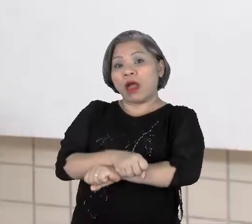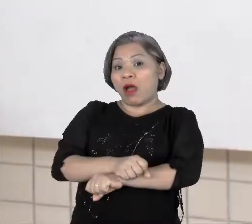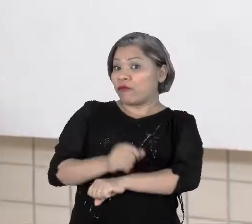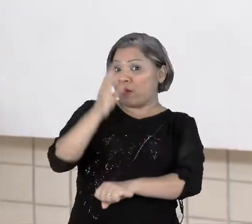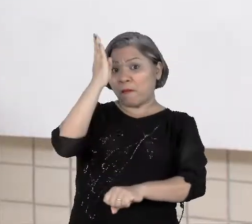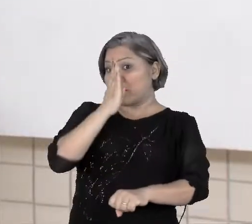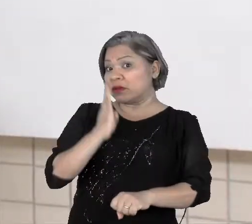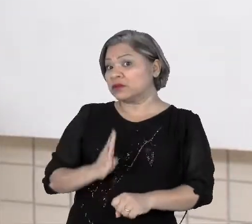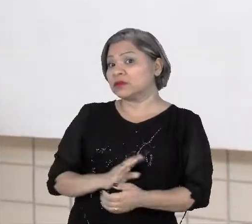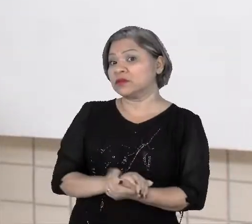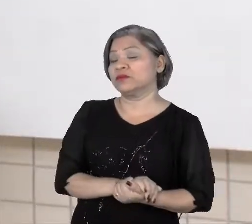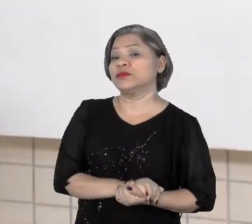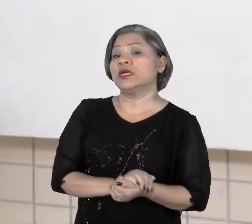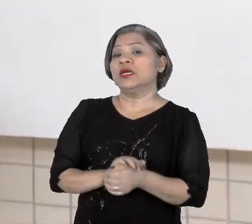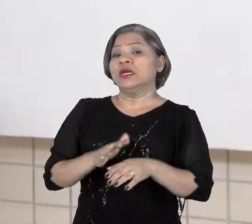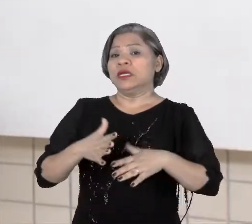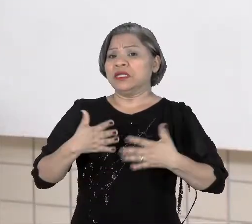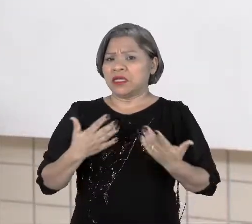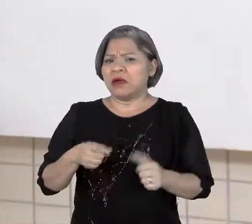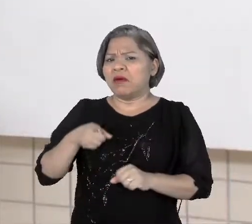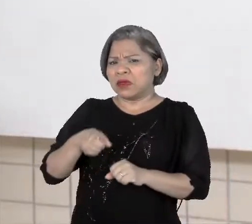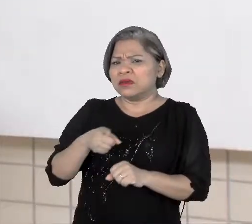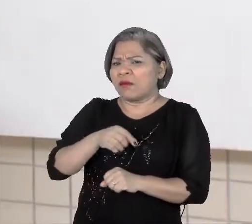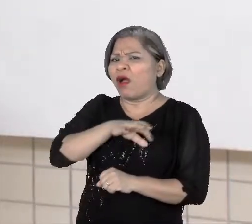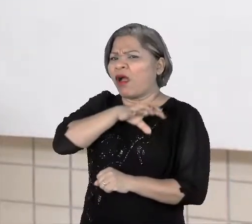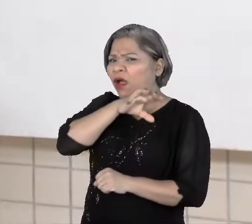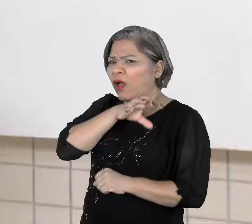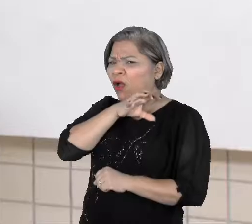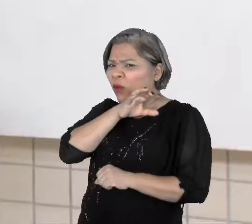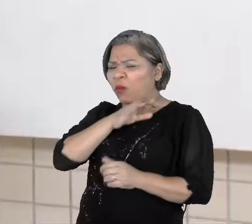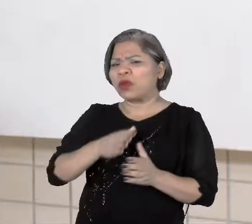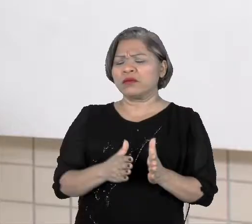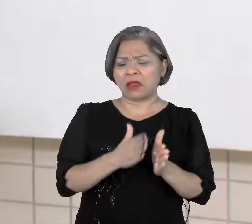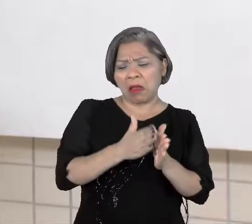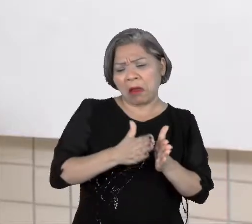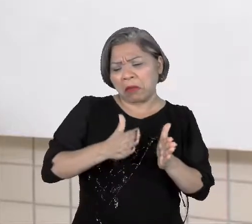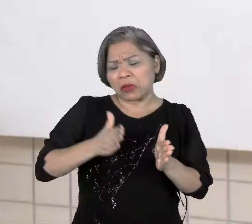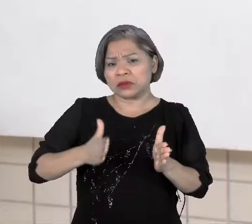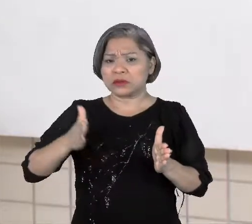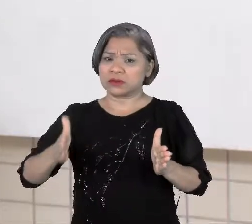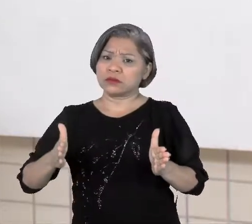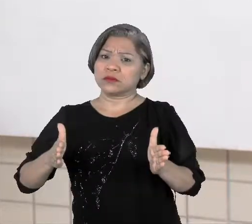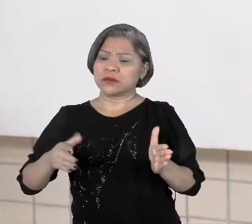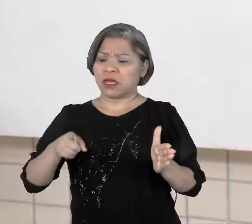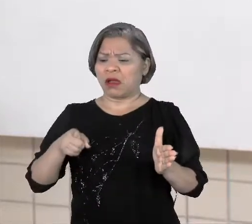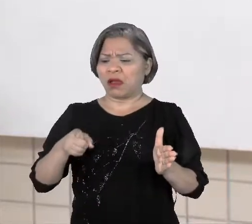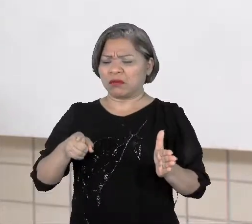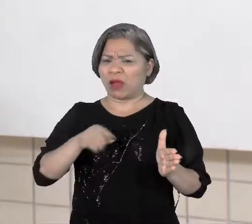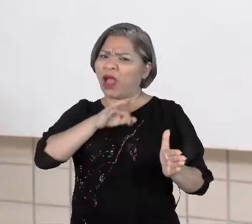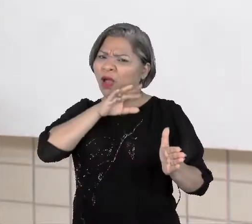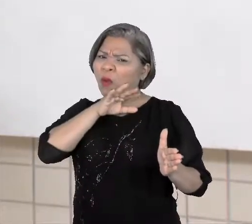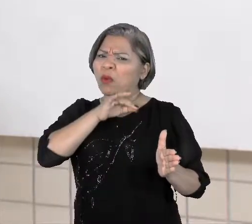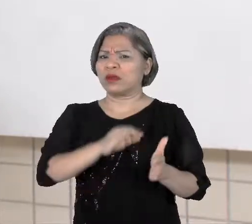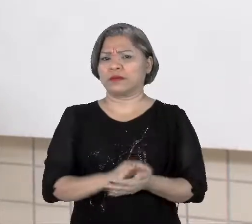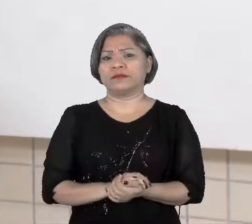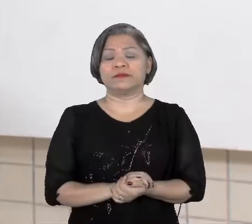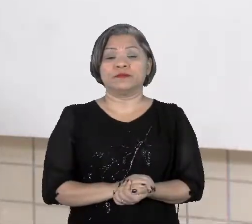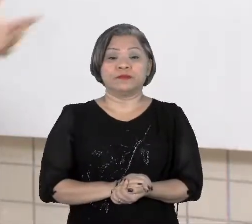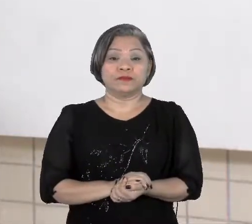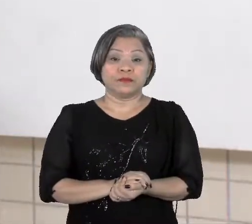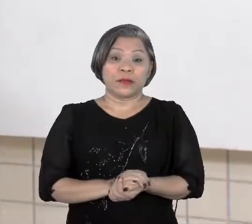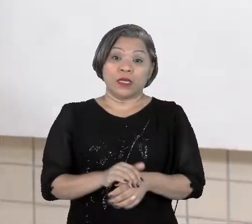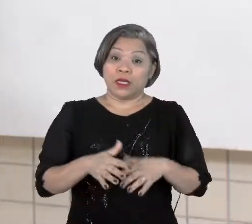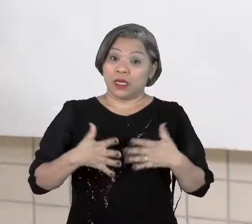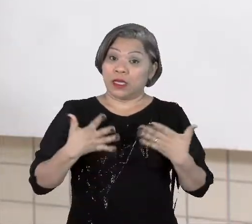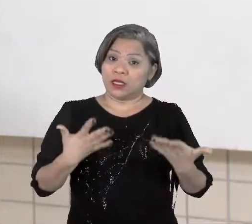de trabalho escravo não é uma boa posição. Nós não podemos ver essa posição com bons olhos. Bom, por